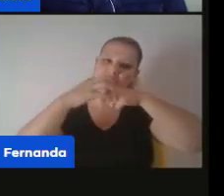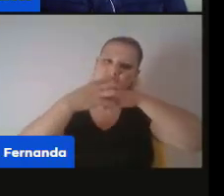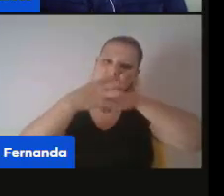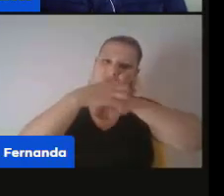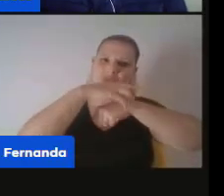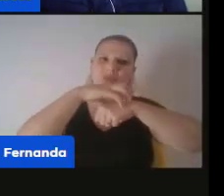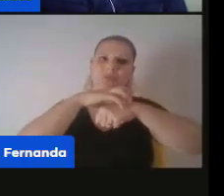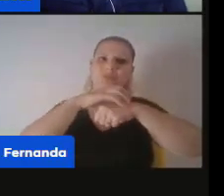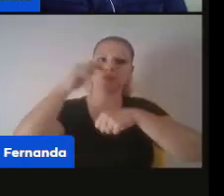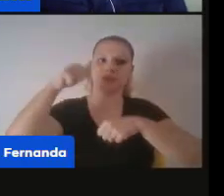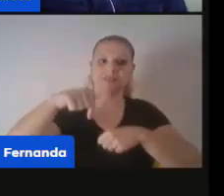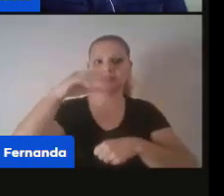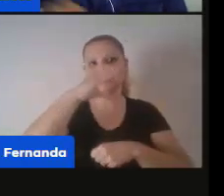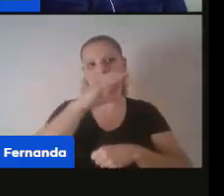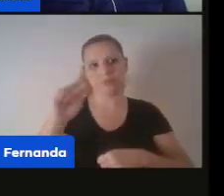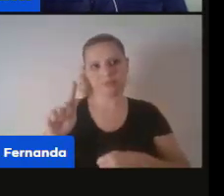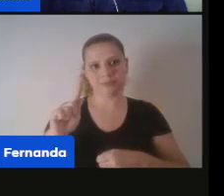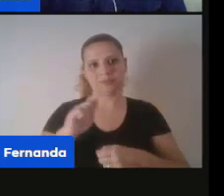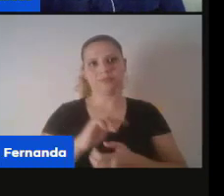nossa cidade.